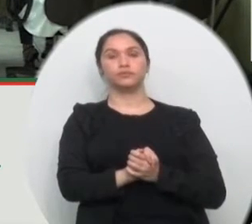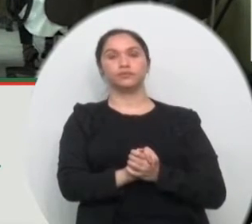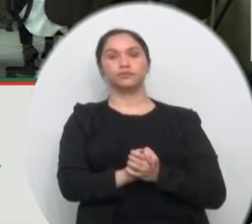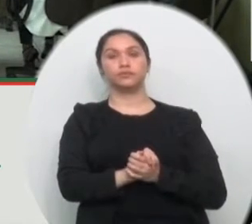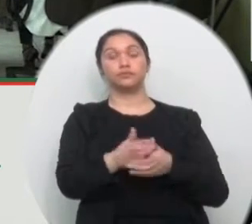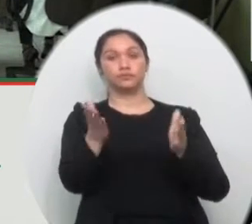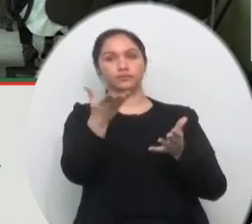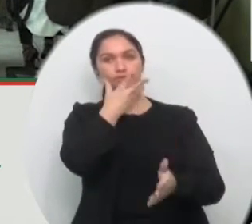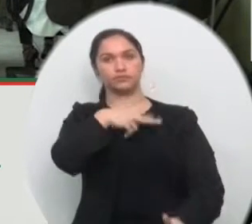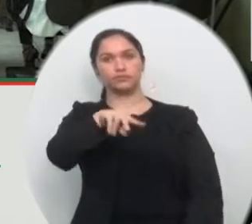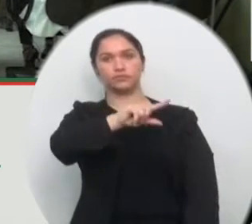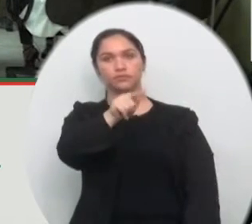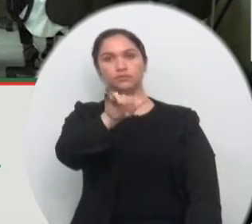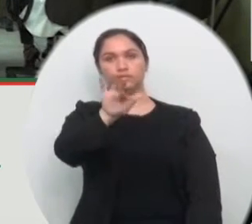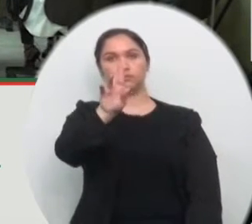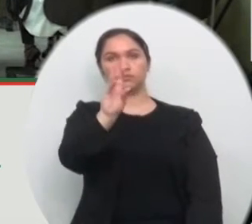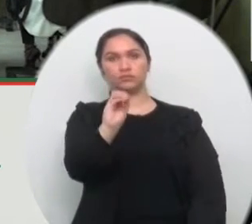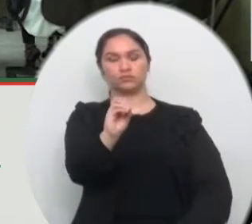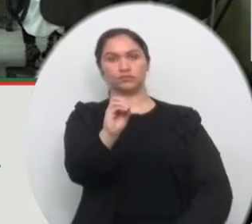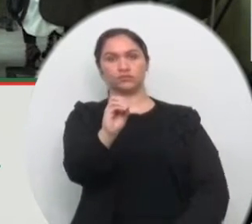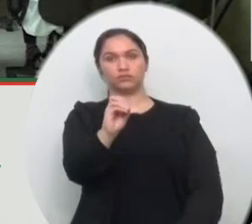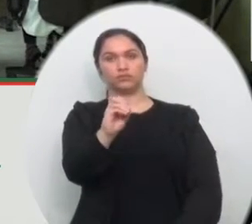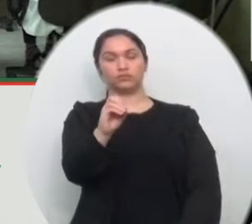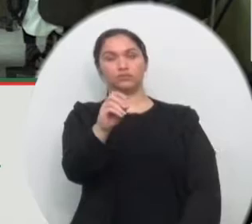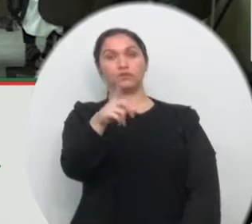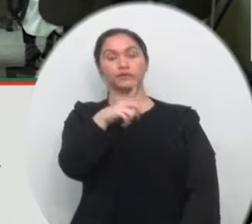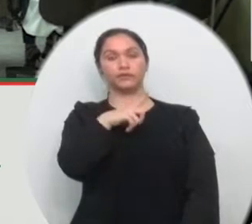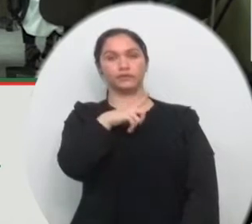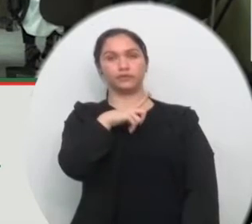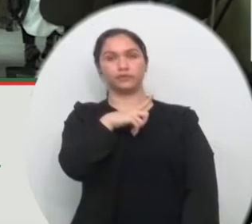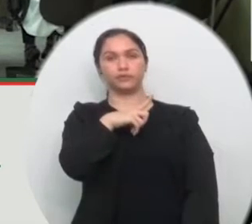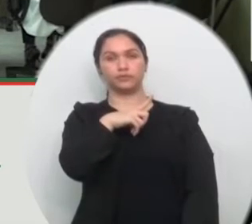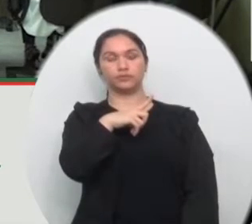Com a palavra, o vereador Zairo Casagrande. Vossa Excelência...